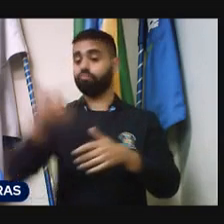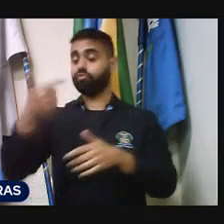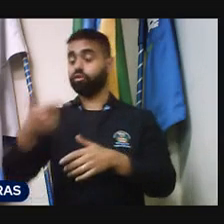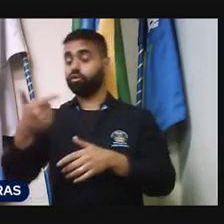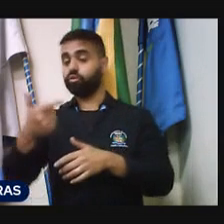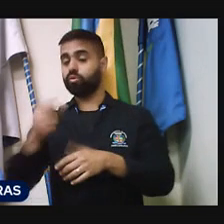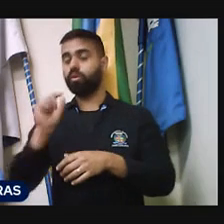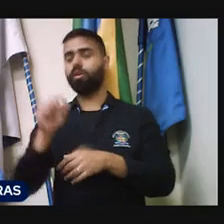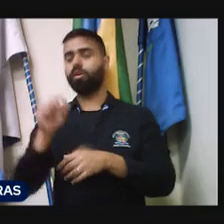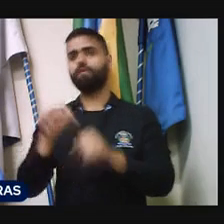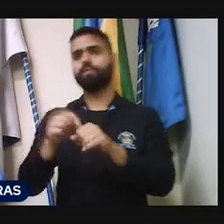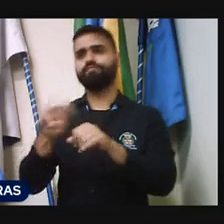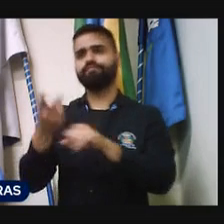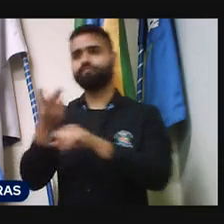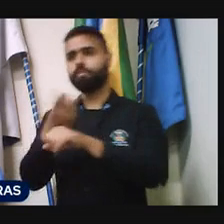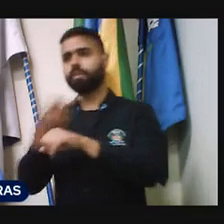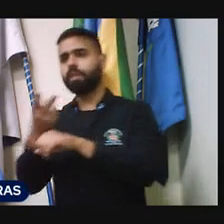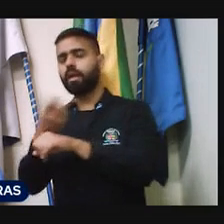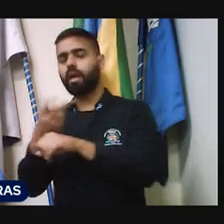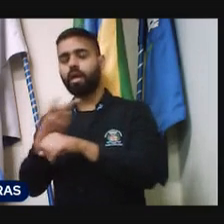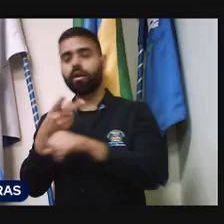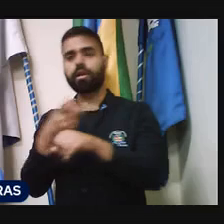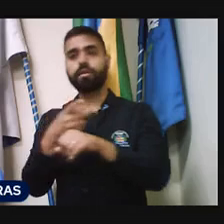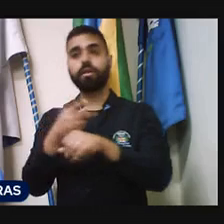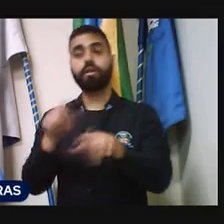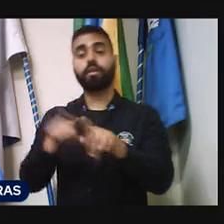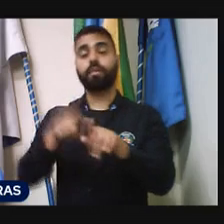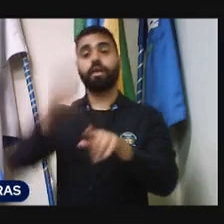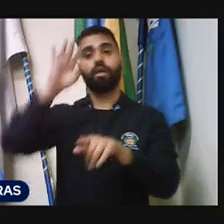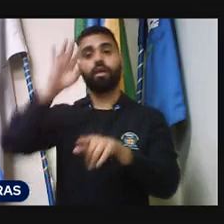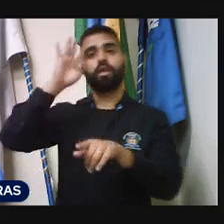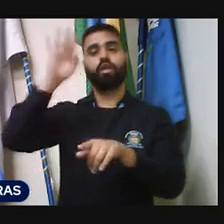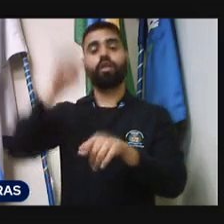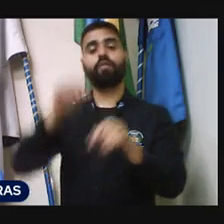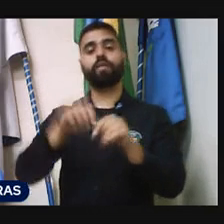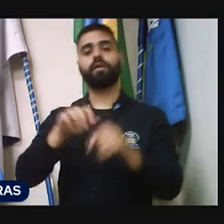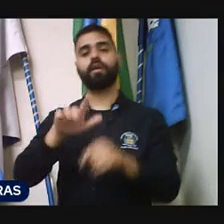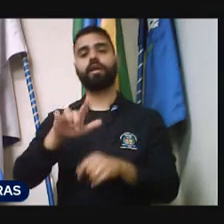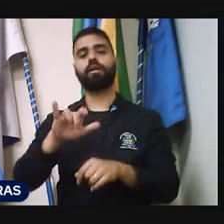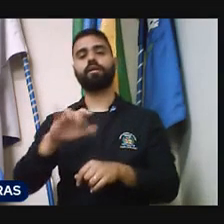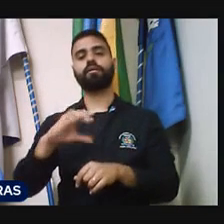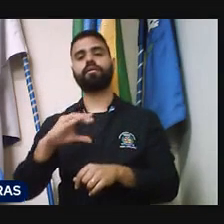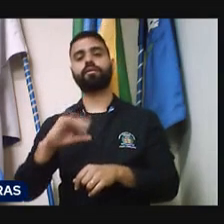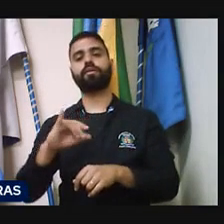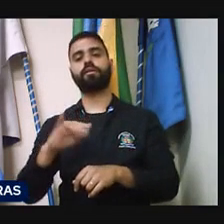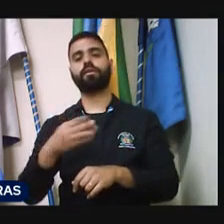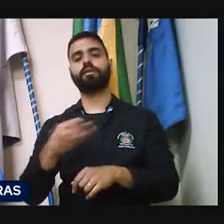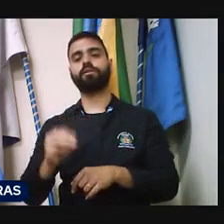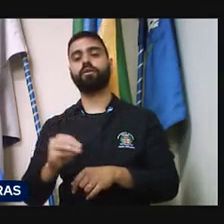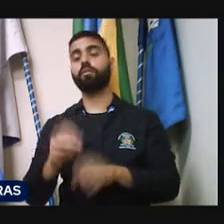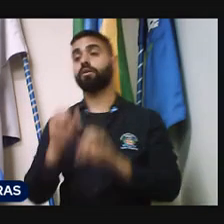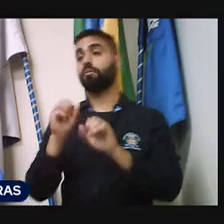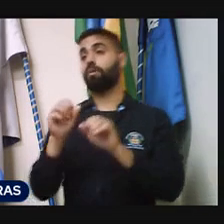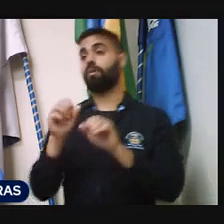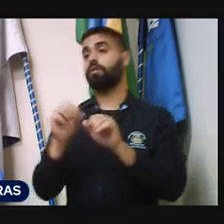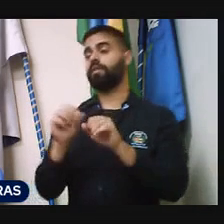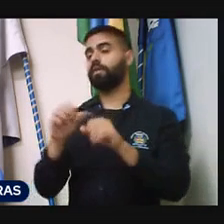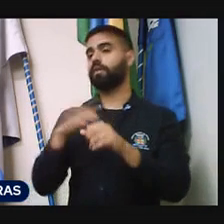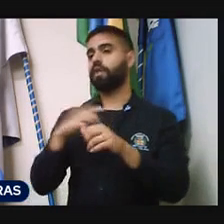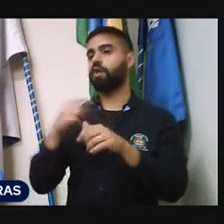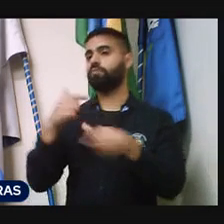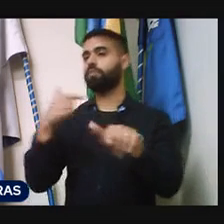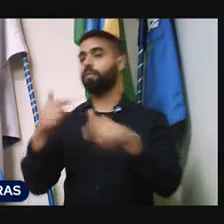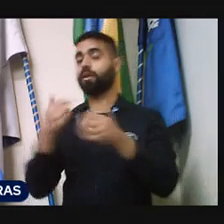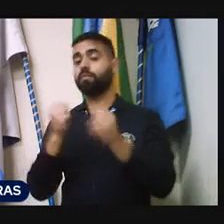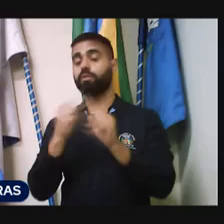todo levantamento e a tão sonhada licitação para que a gente possa ter que realmente o serviço tinha